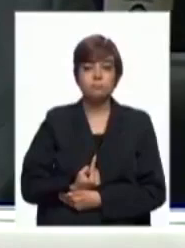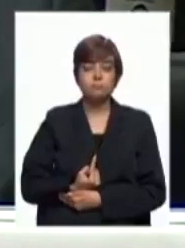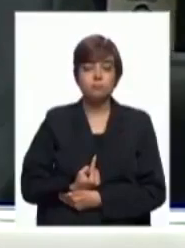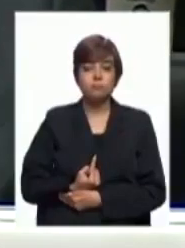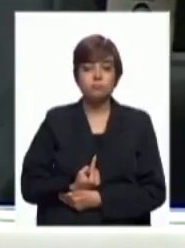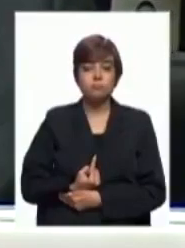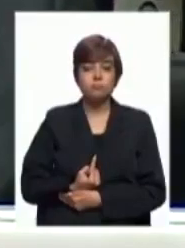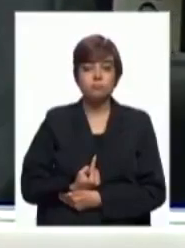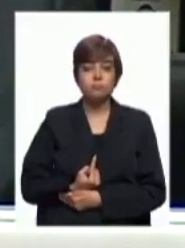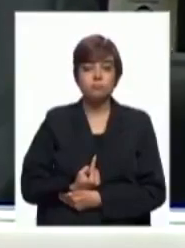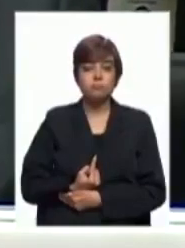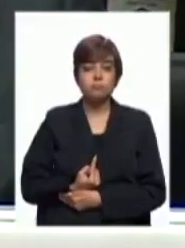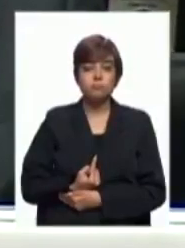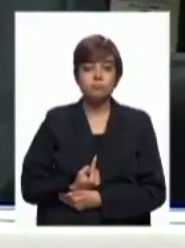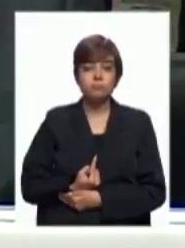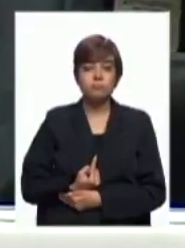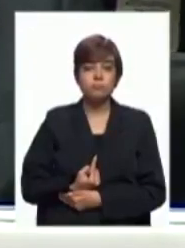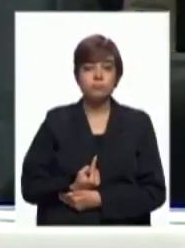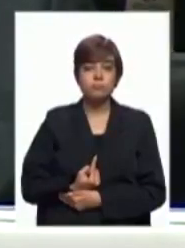Não,